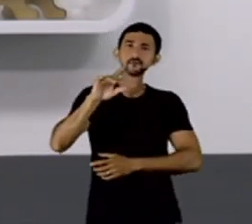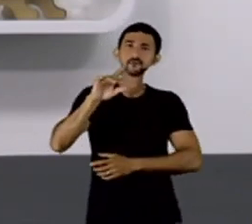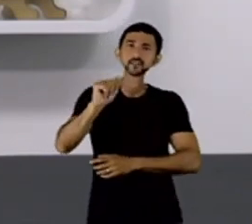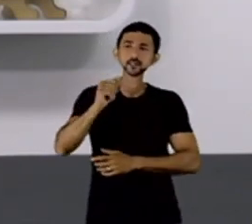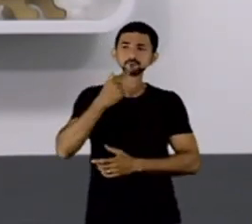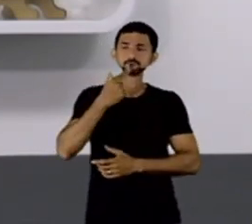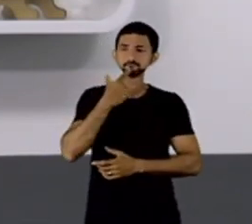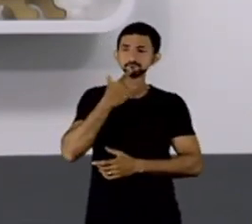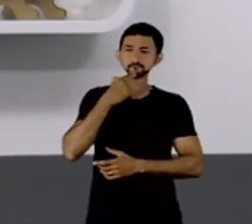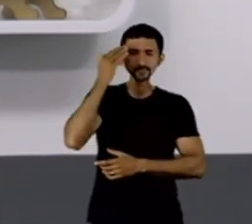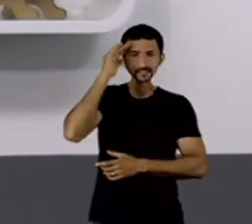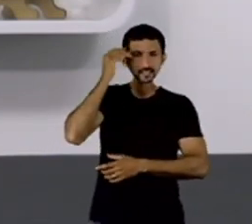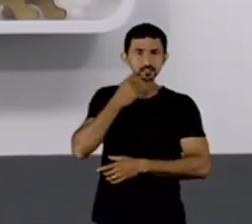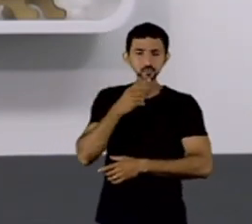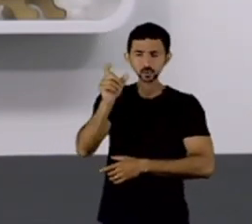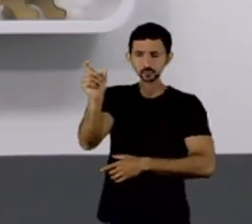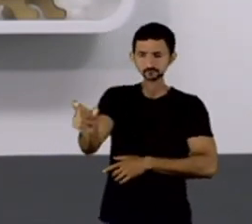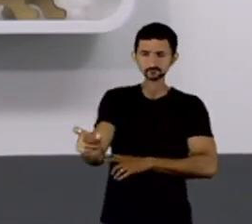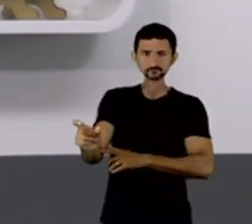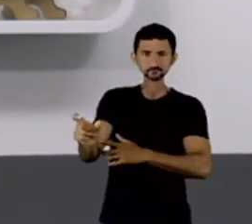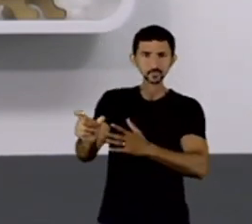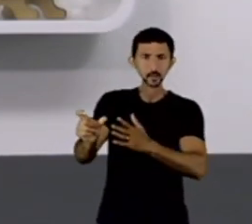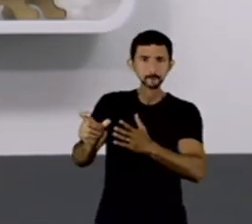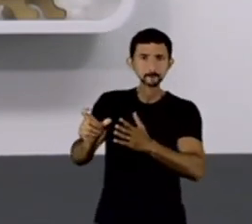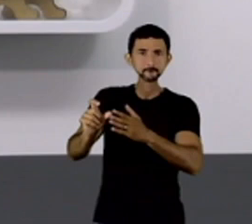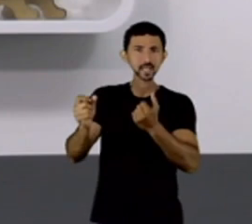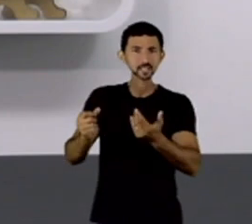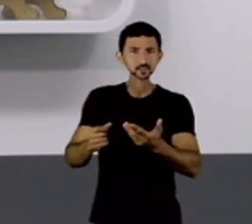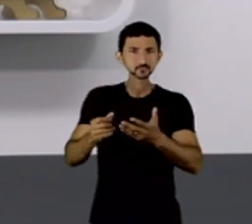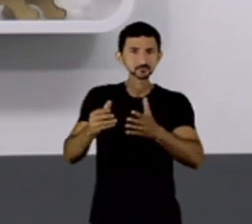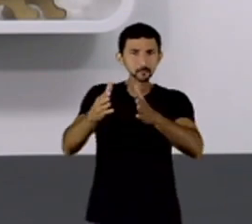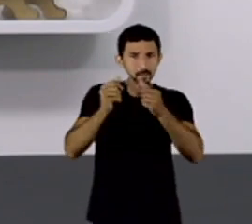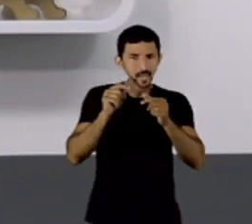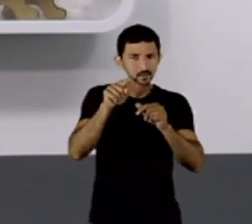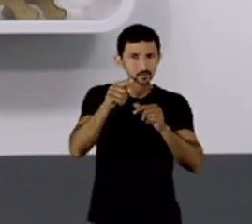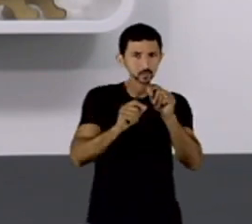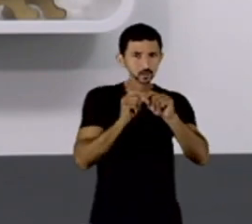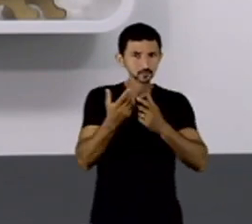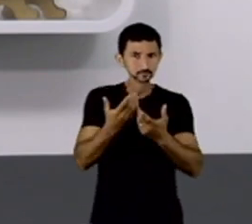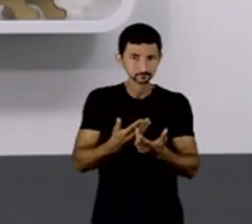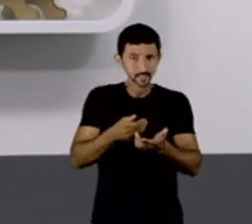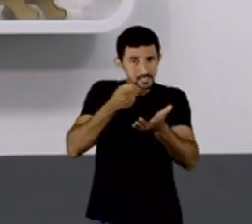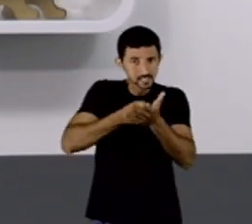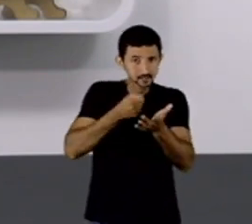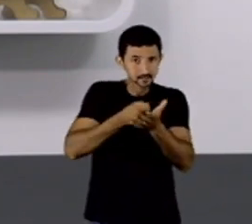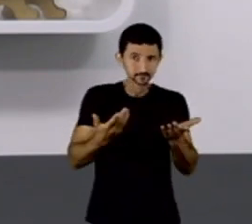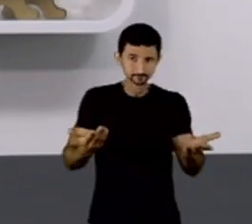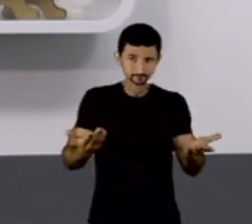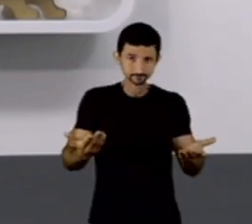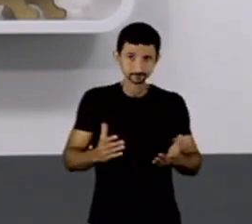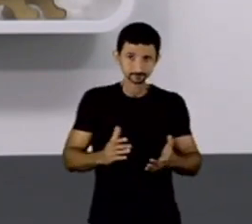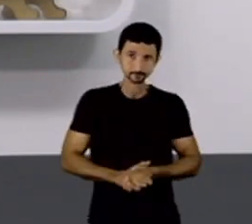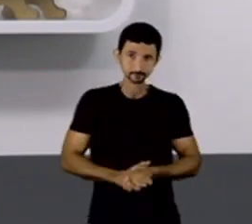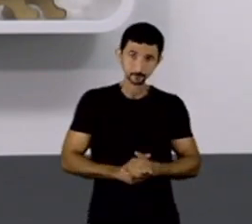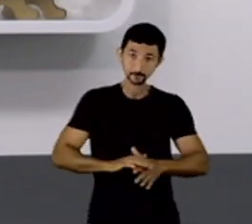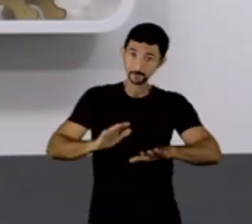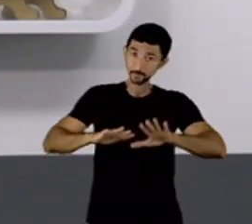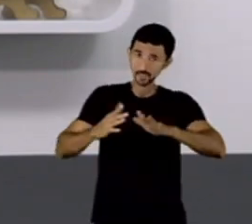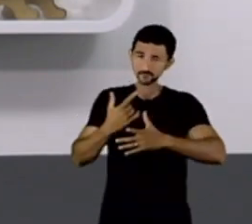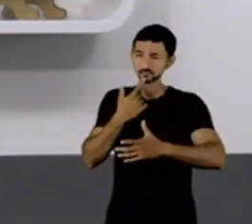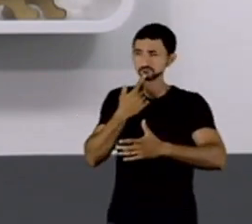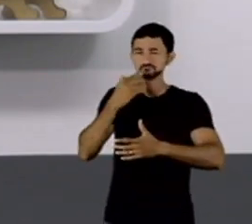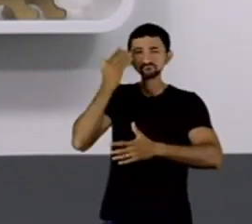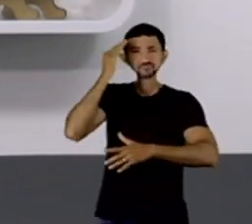outro ser que pede de você alguma coisa, que exige de você alguma coisa? Até não, se